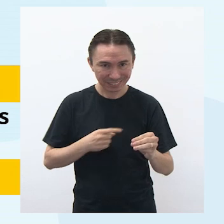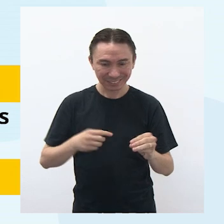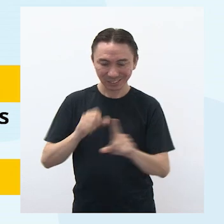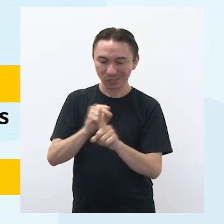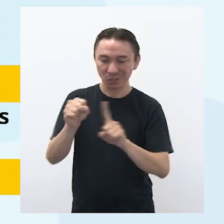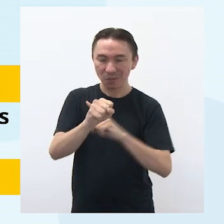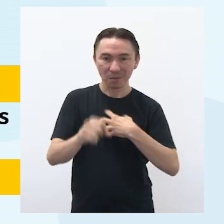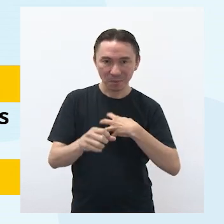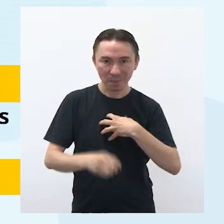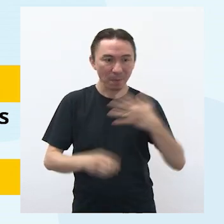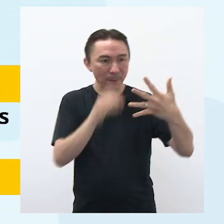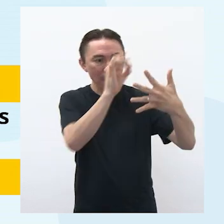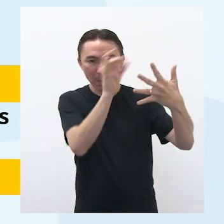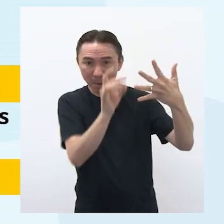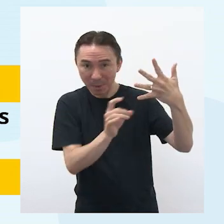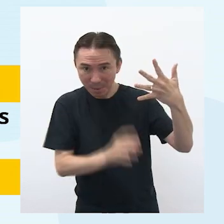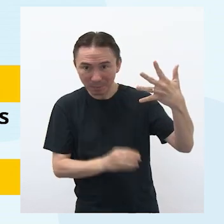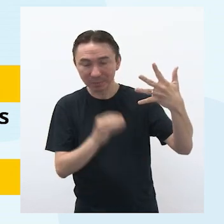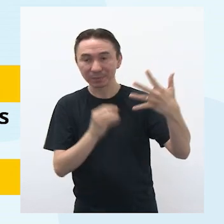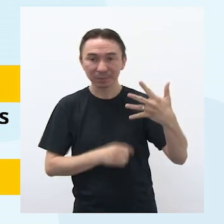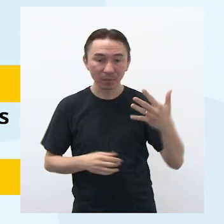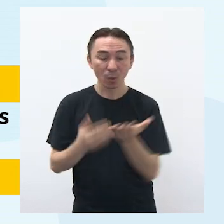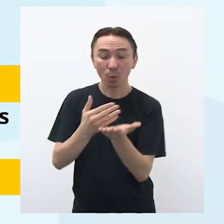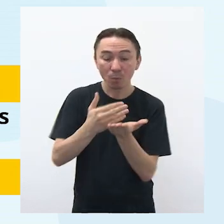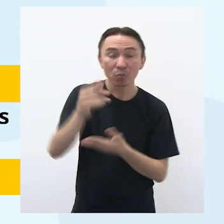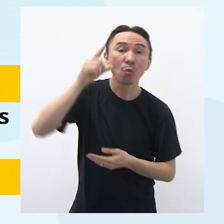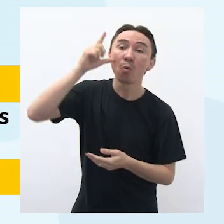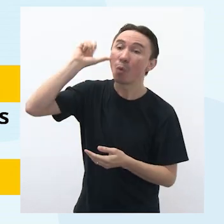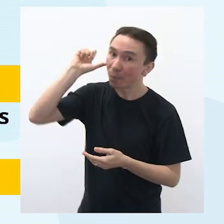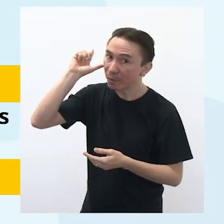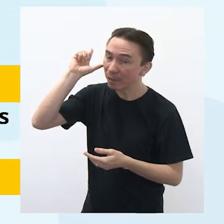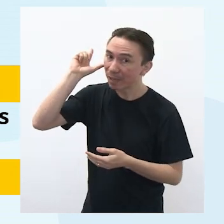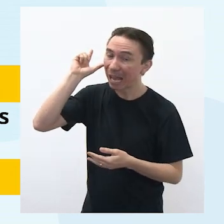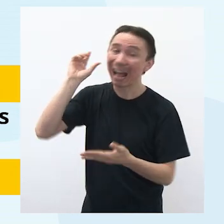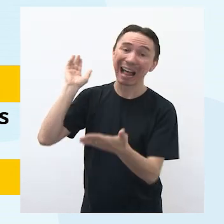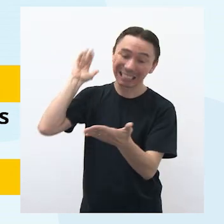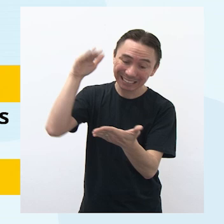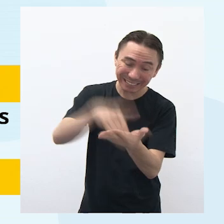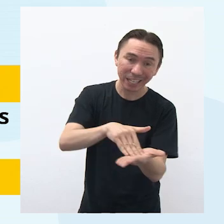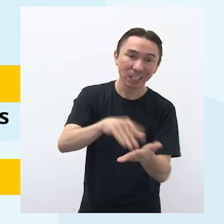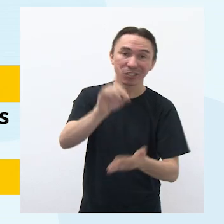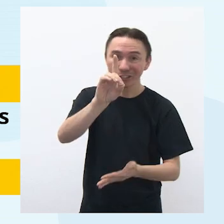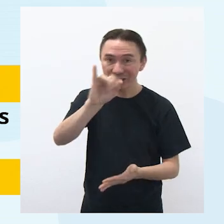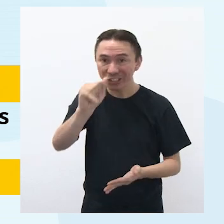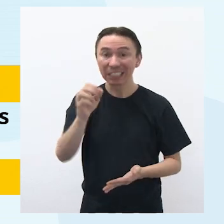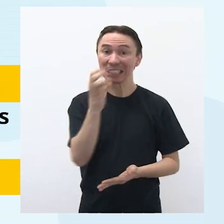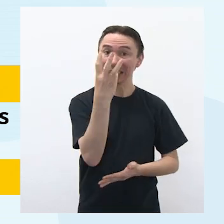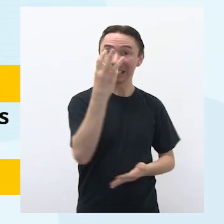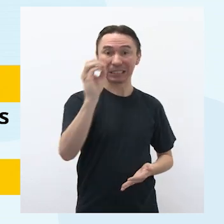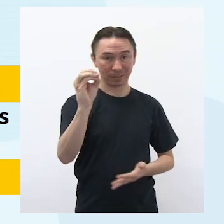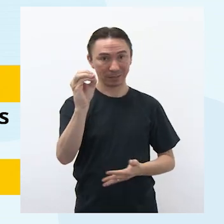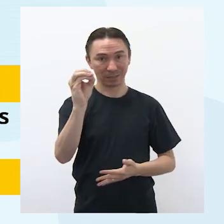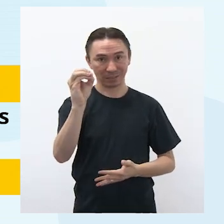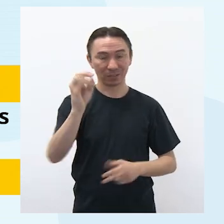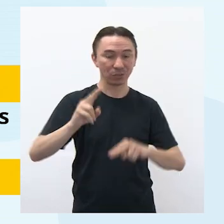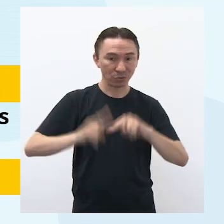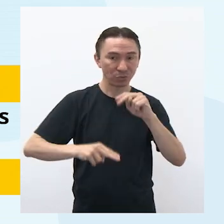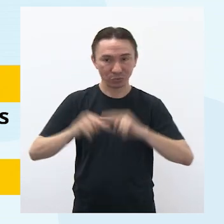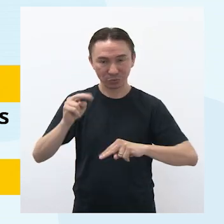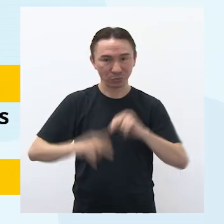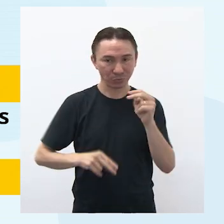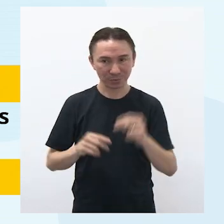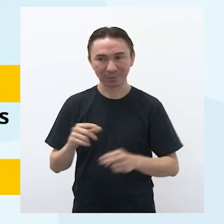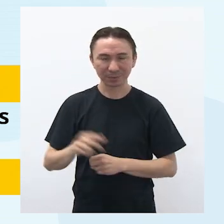ontem e vai até o dia 30 de junho. E é esse caminho que a Tati falou. Quando a gente entra lá na sede, ele vai